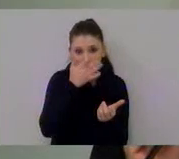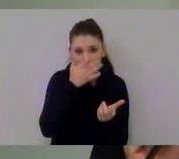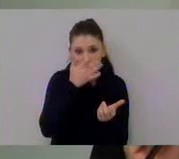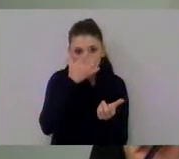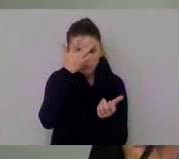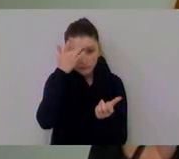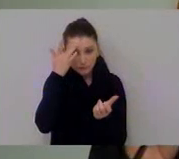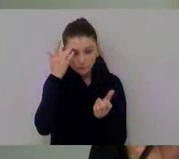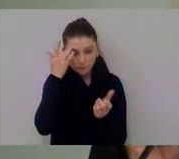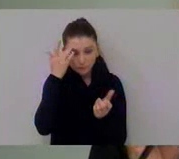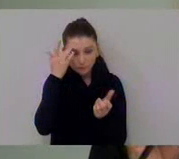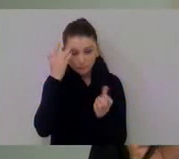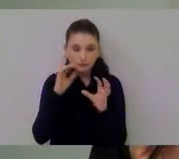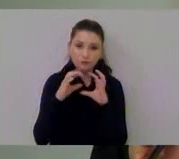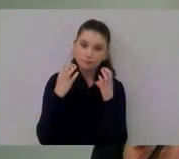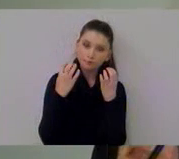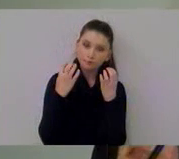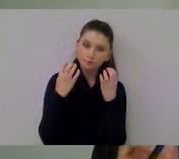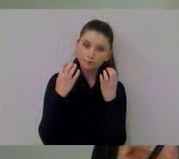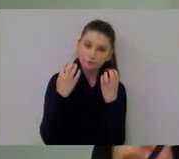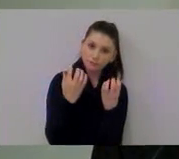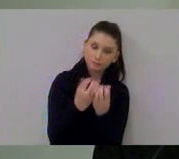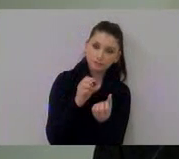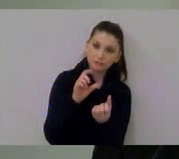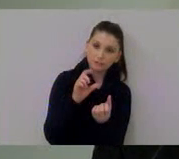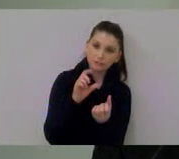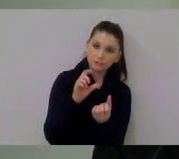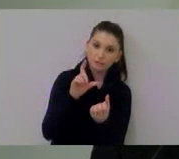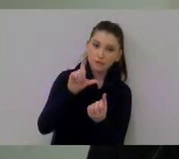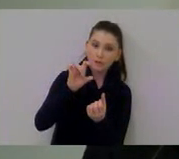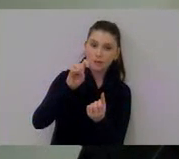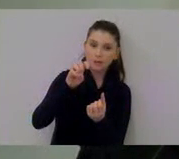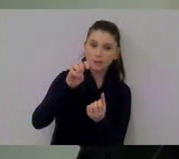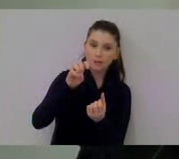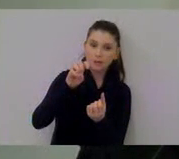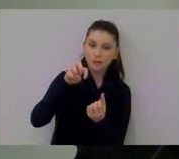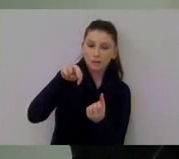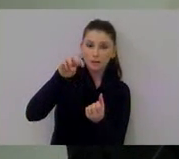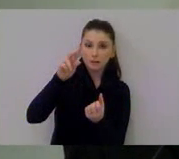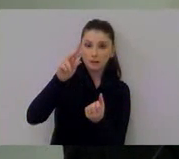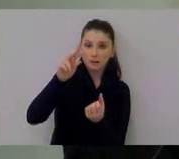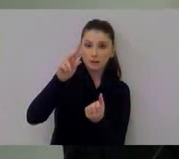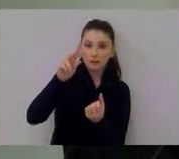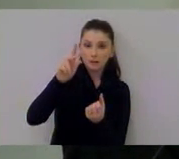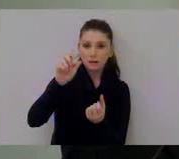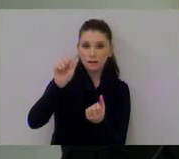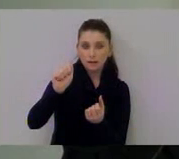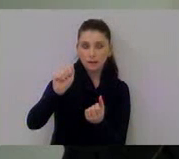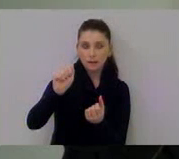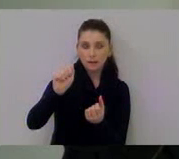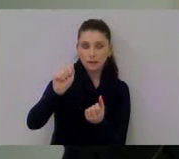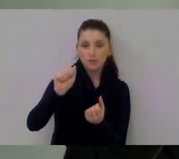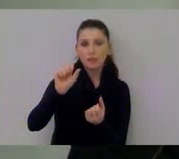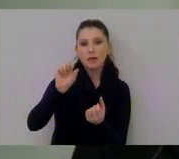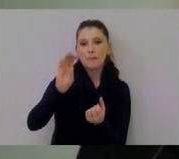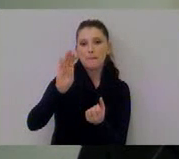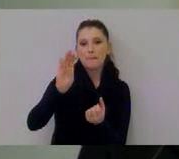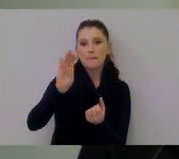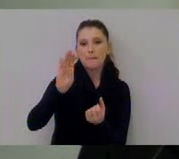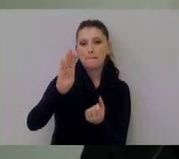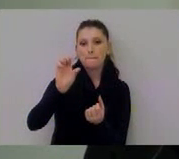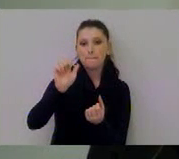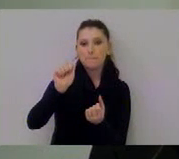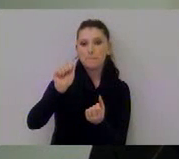da Linha Batista, né? E dentre vários assuntos que